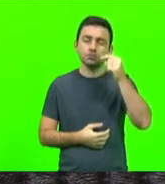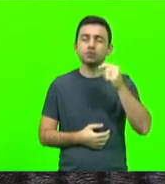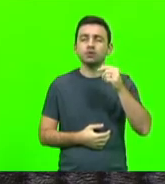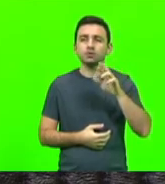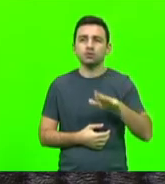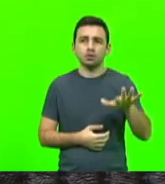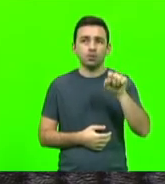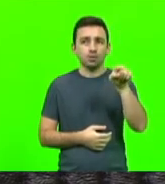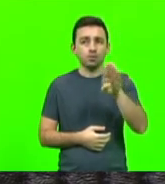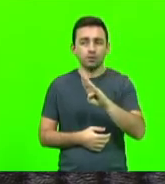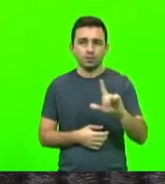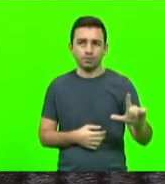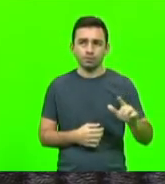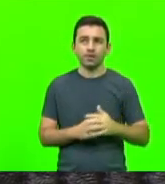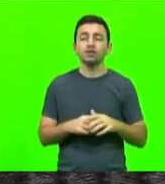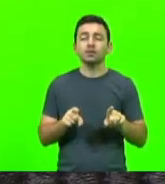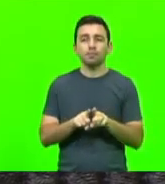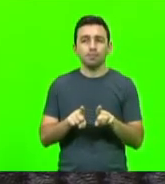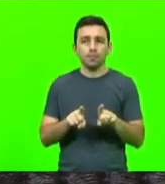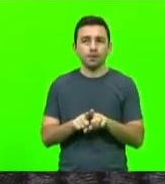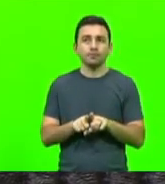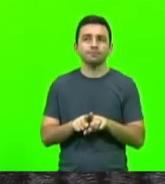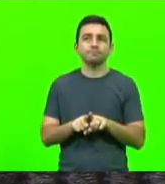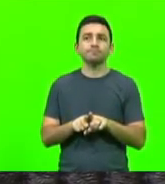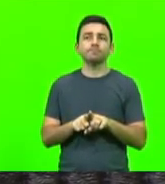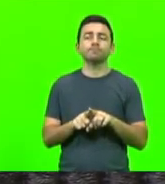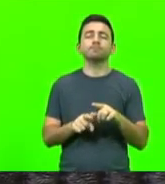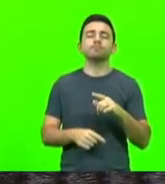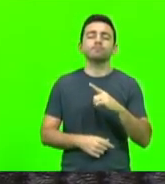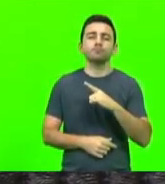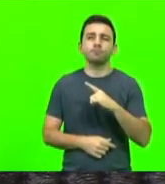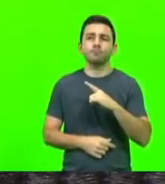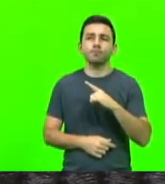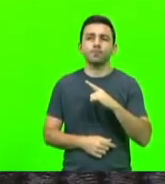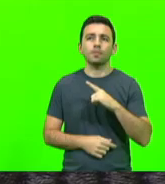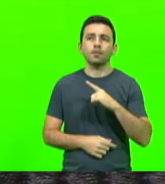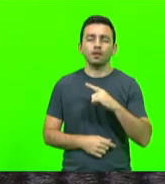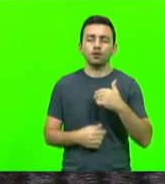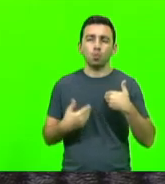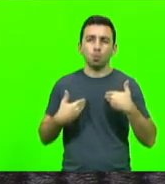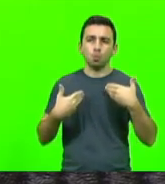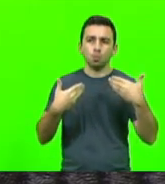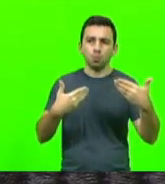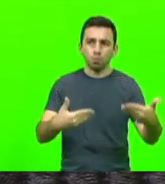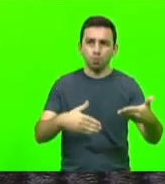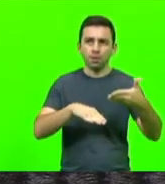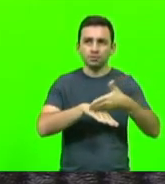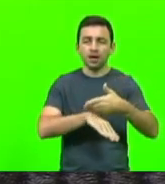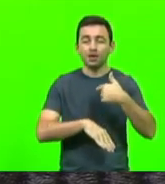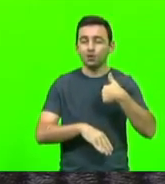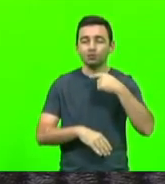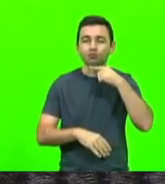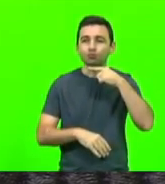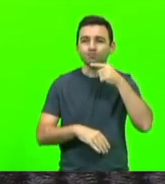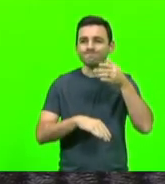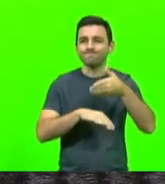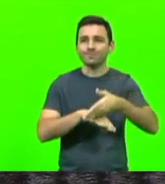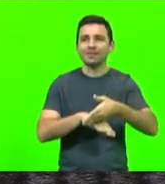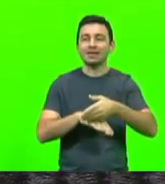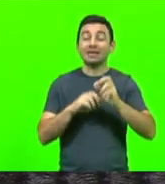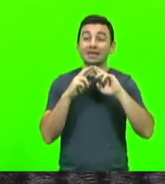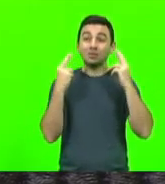Blumenau. E houve, eu inclusive fui convidado a participar, mas não pude, ontem, uma reunião